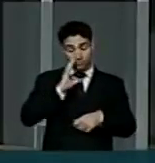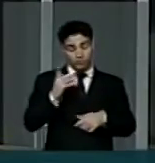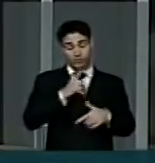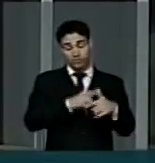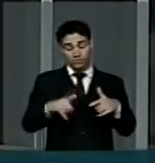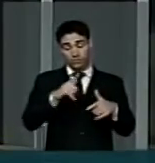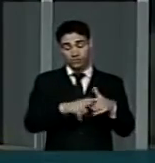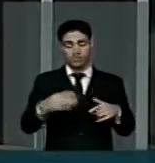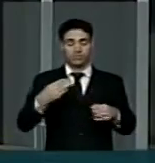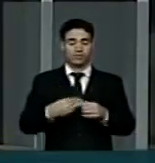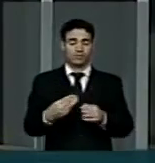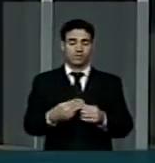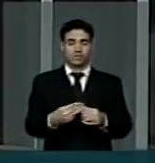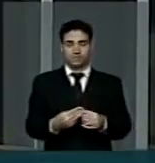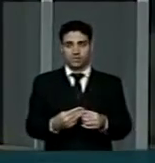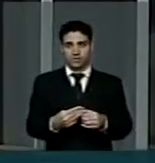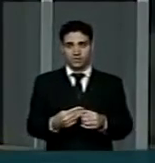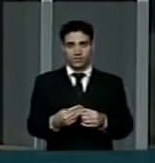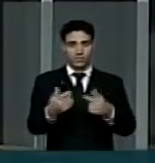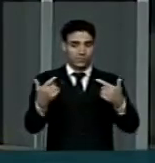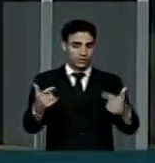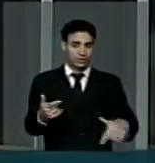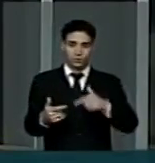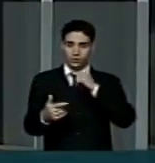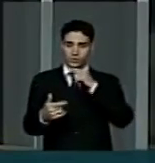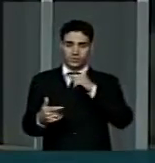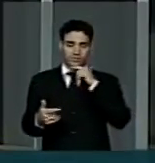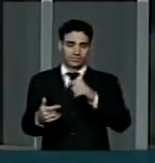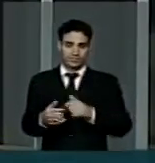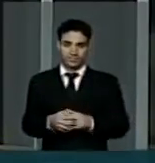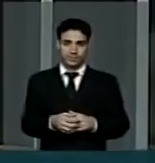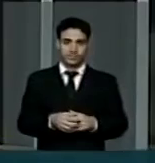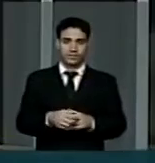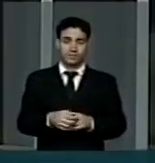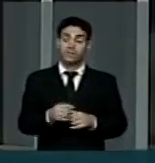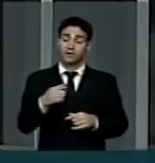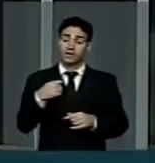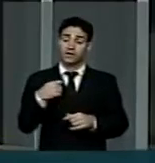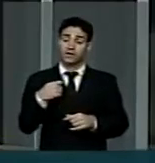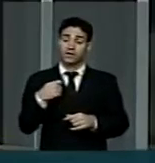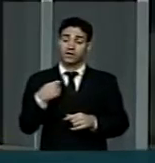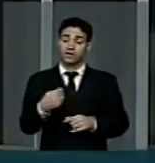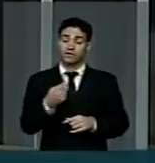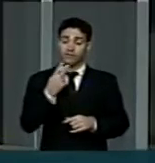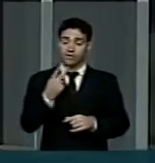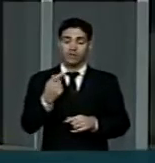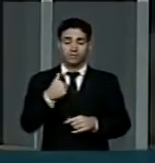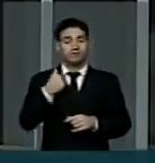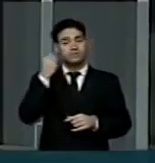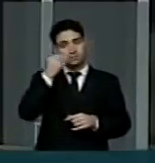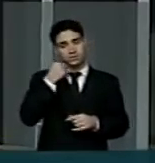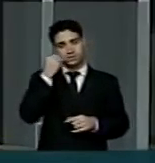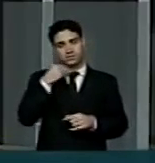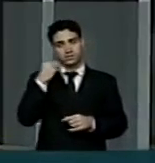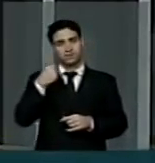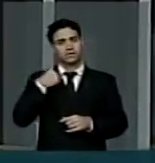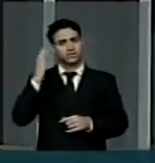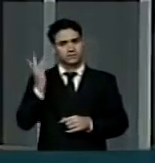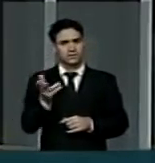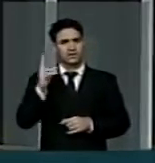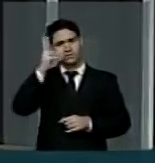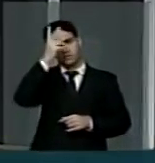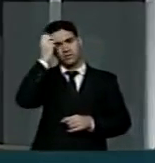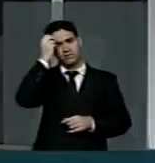dos municípios. Não tenha dúvida nenhuma. E quem está dizendo isso tem experiência. Eu já fui prefeito.